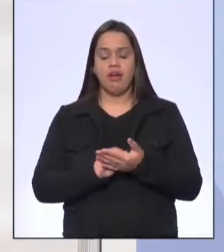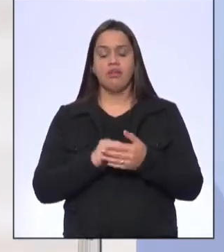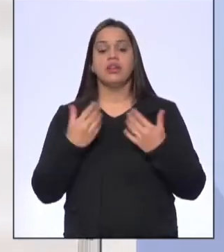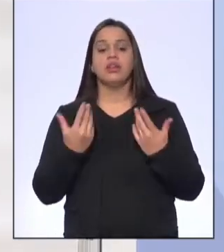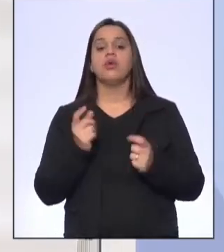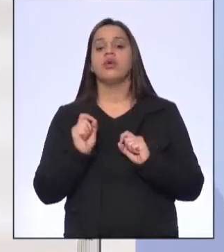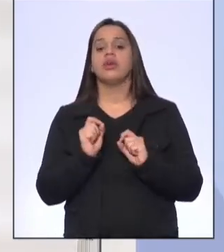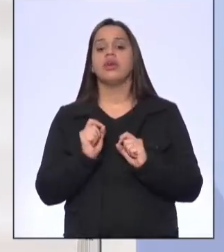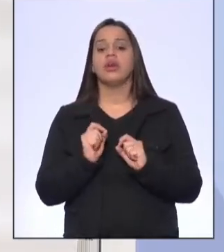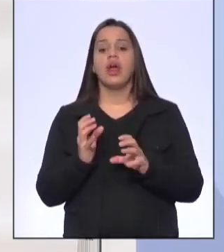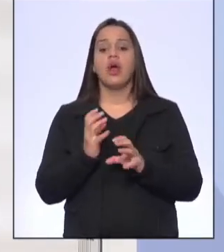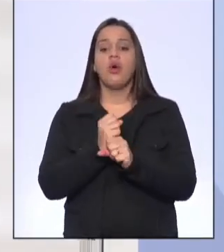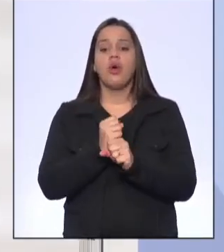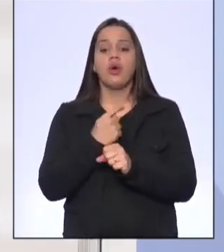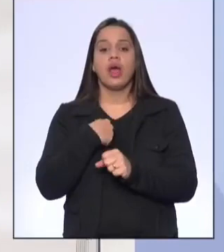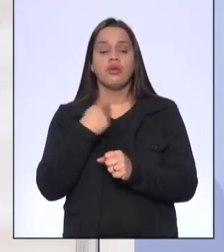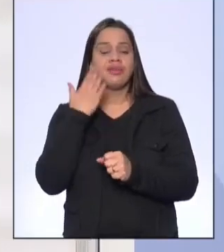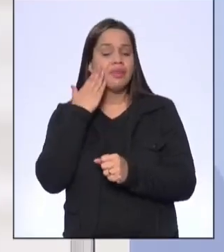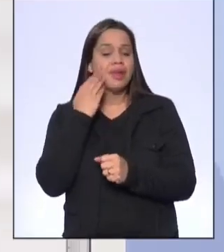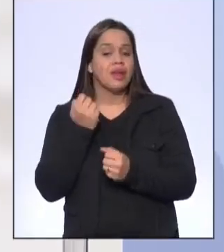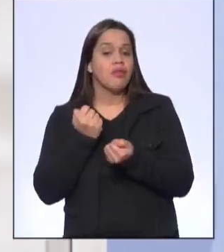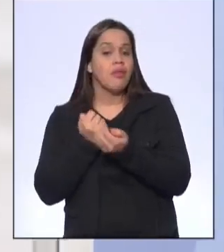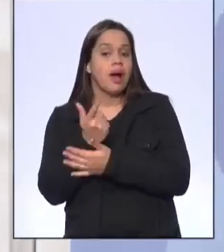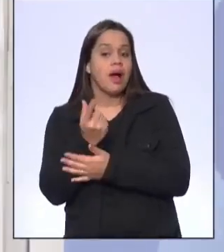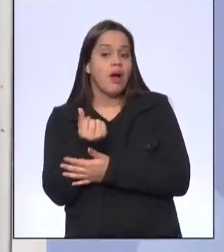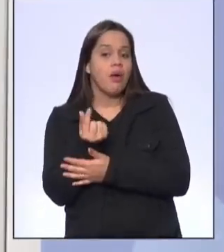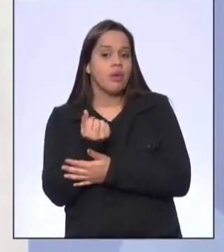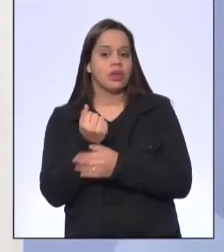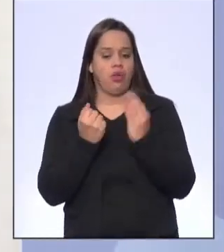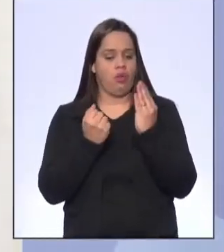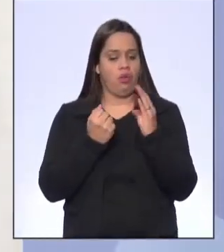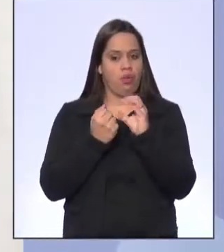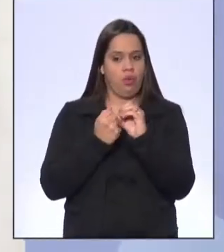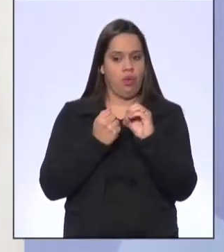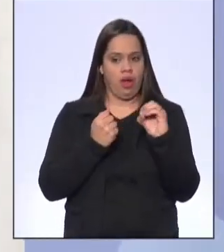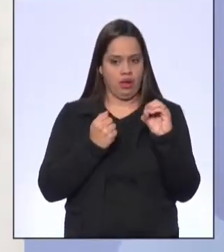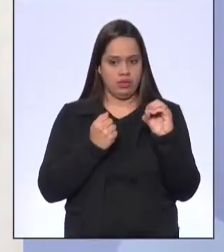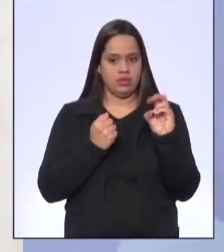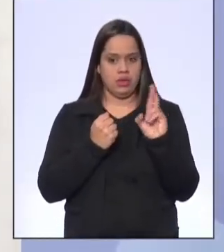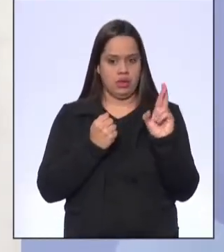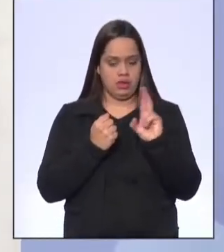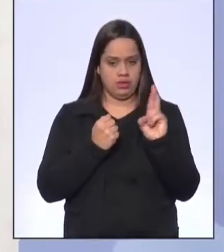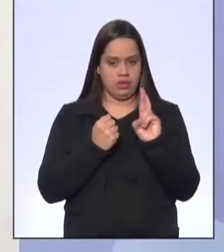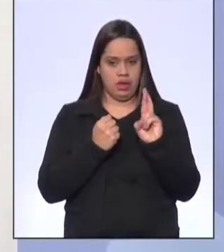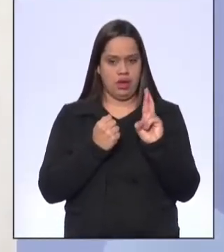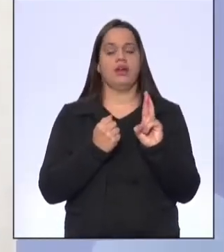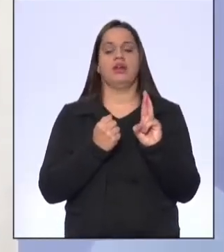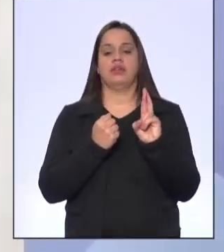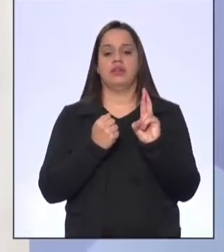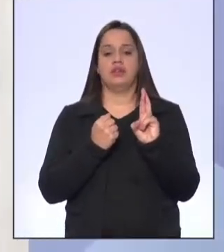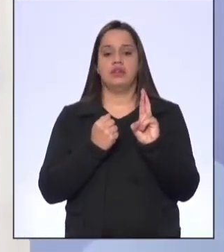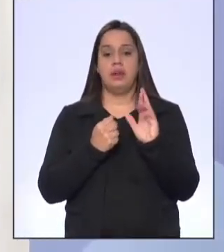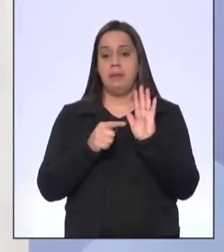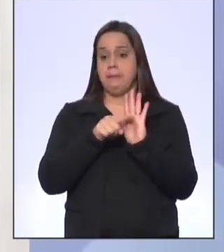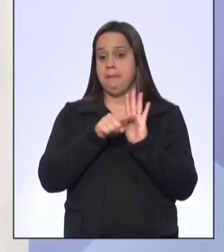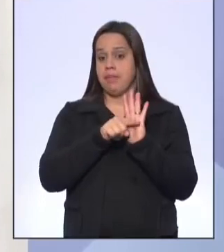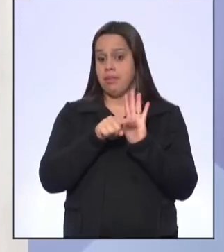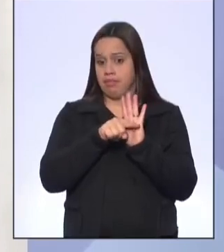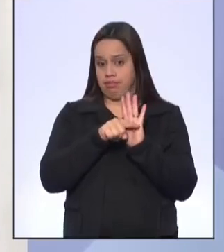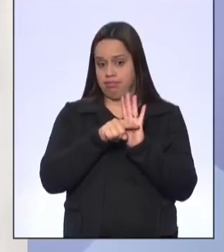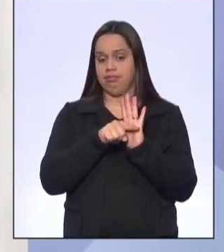conta, eu quero saber quanto eu vou pagar. Então, eu vou pegar os R$ 400 aqui e